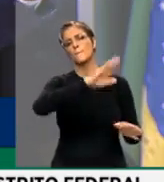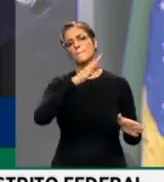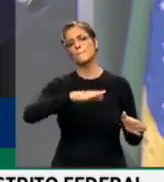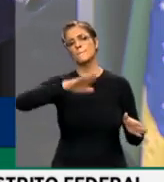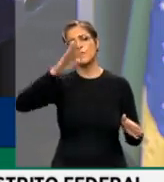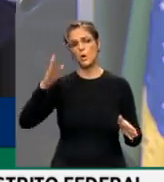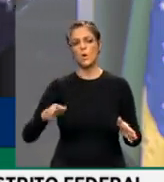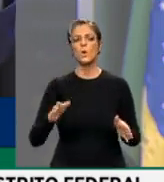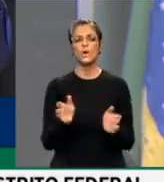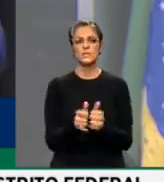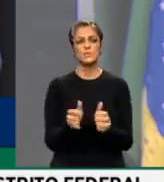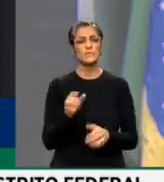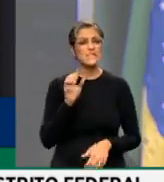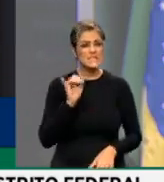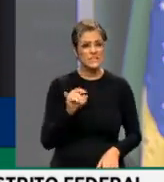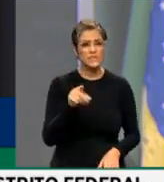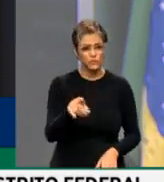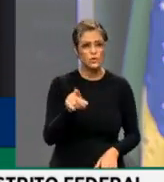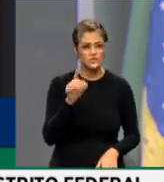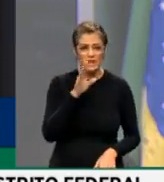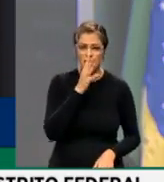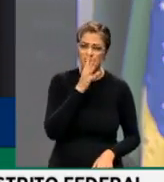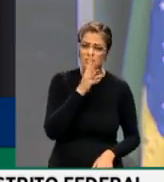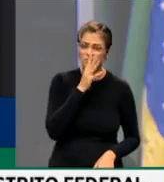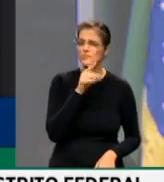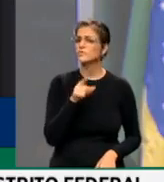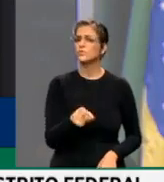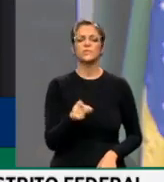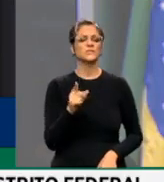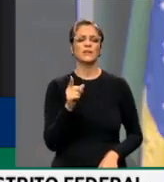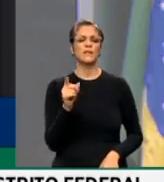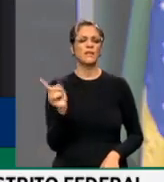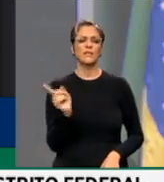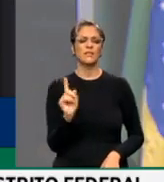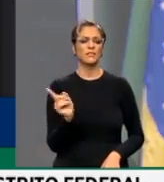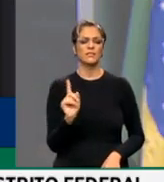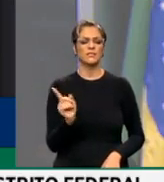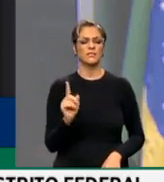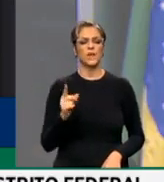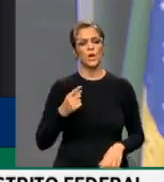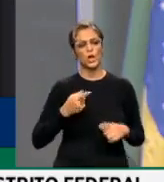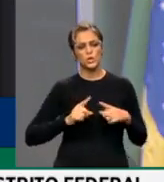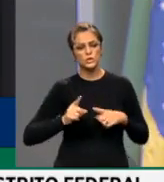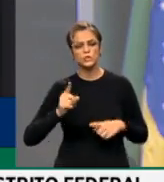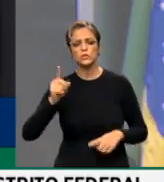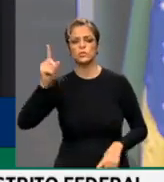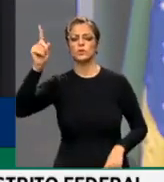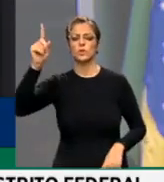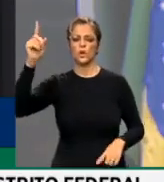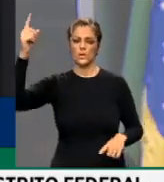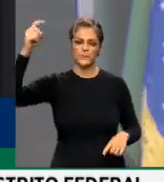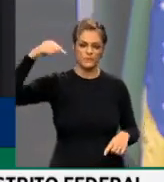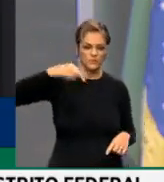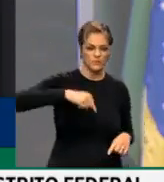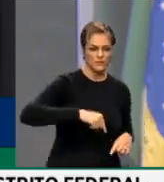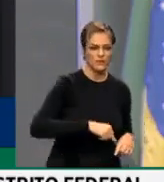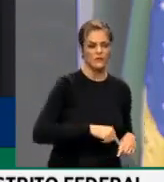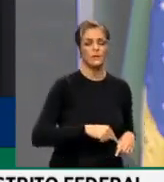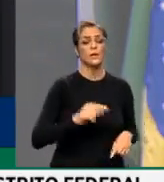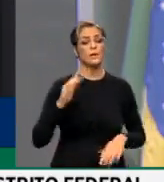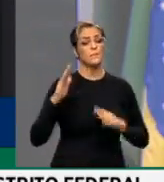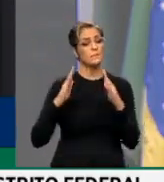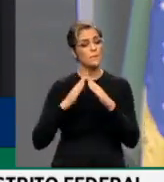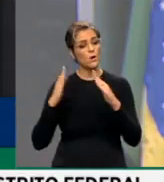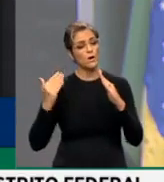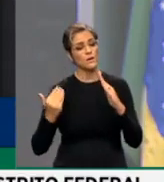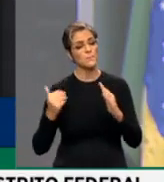esse vídeo, talvez não suba e desça nos morros do Recife, aonde mora mais de